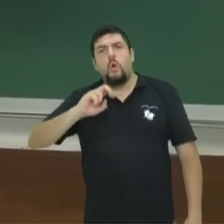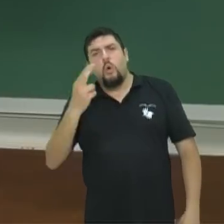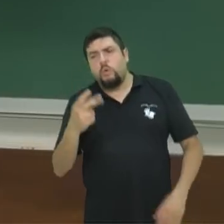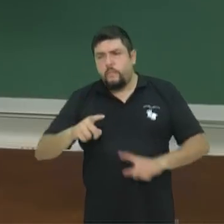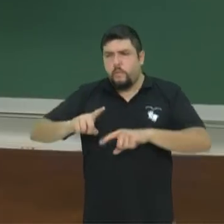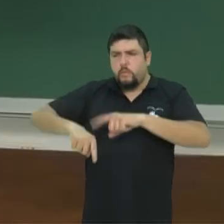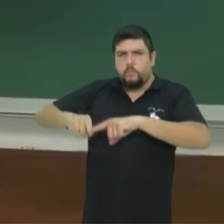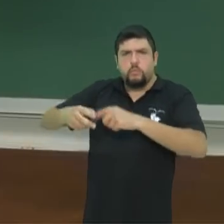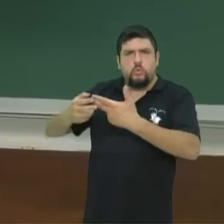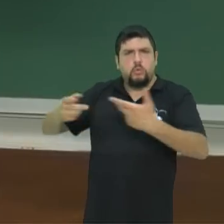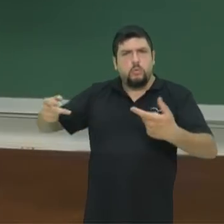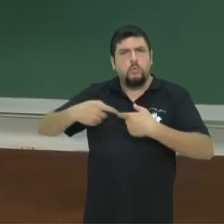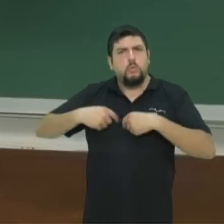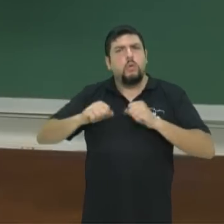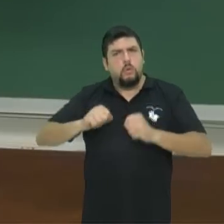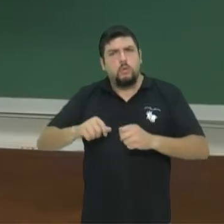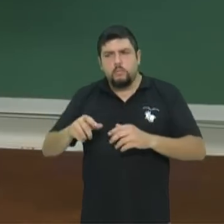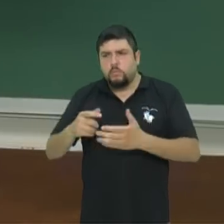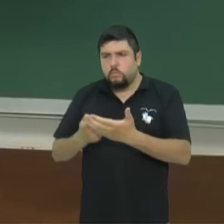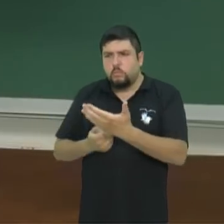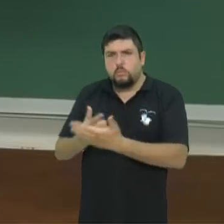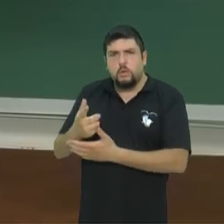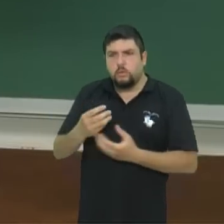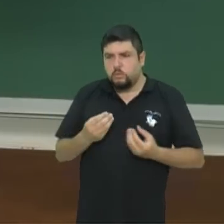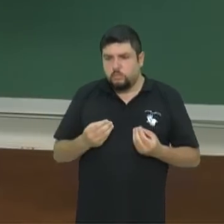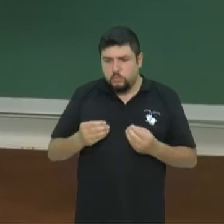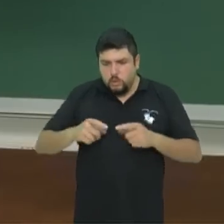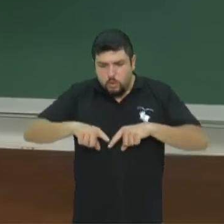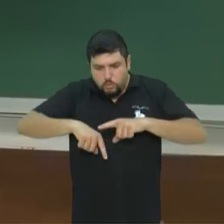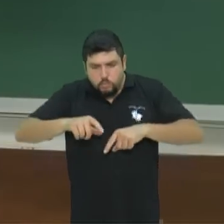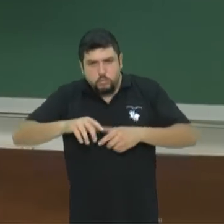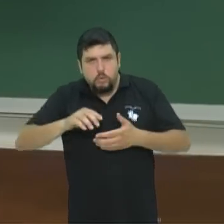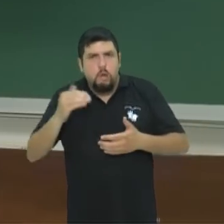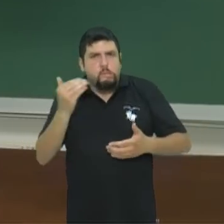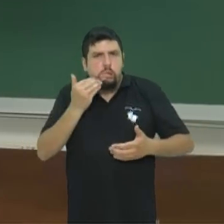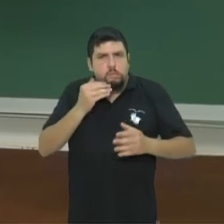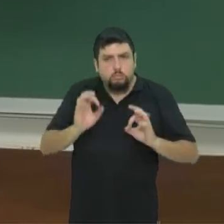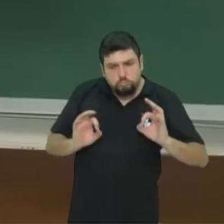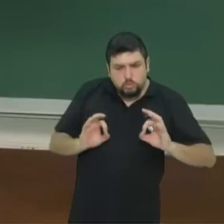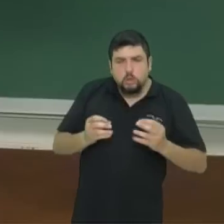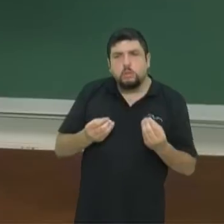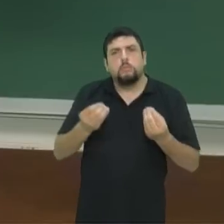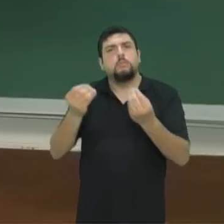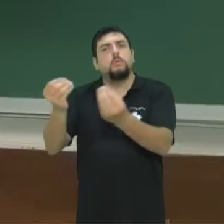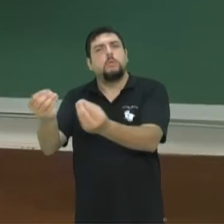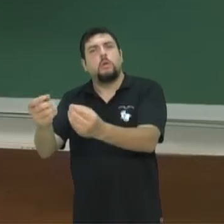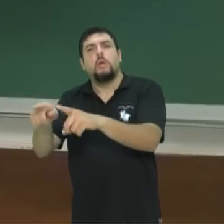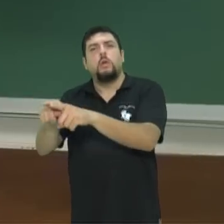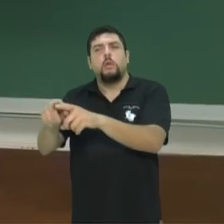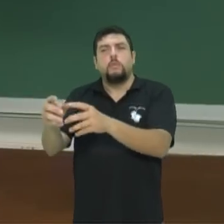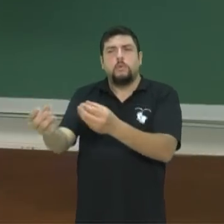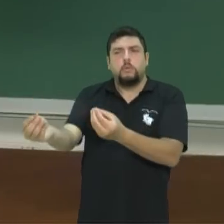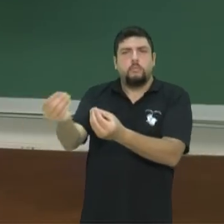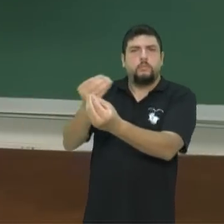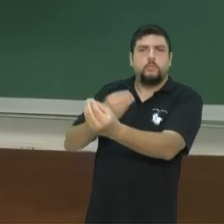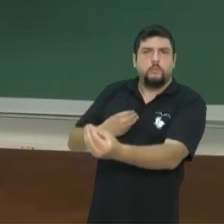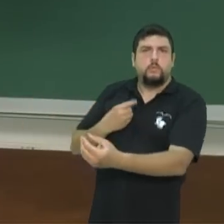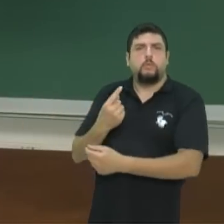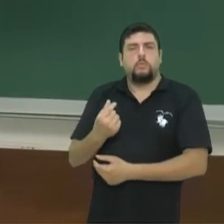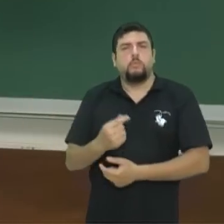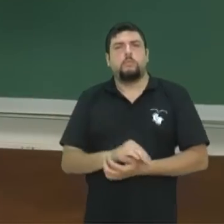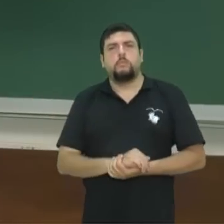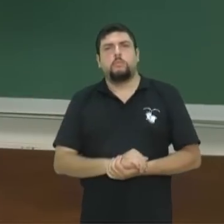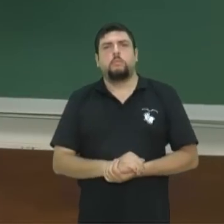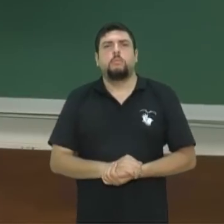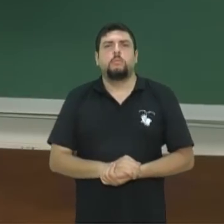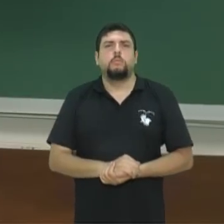ele tem esse direito de devolver, desde que não danifique o produto, né, pessoal? Então tem que ter essa ética também na hora de fazer esse tipo de coisa,